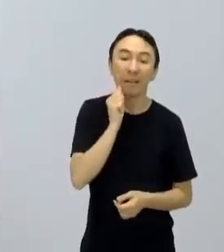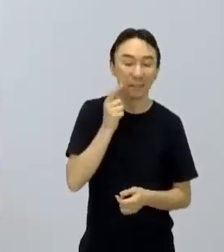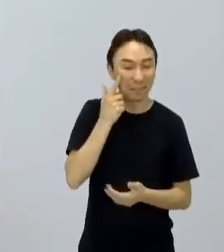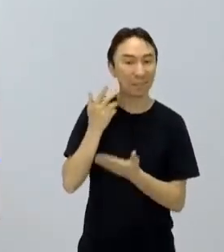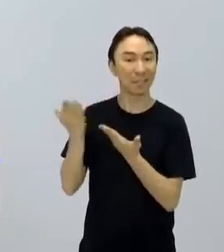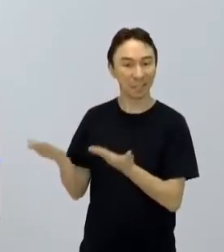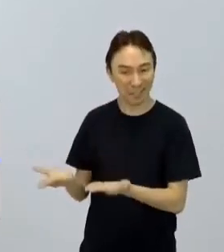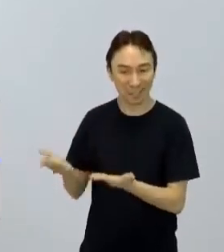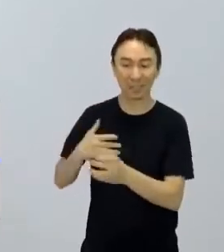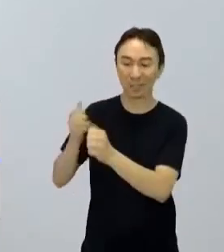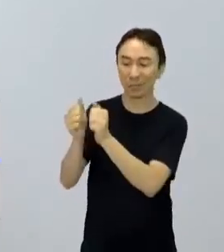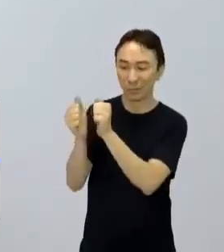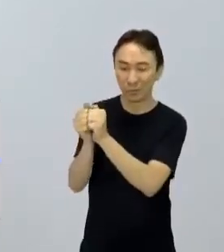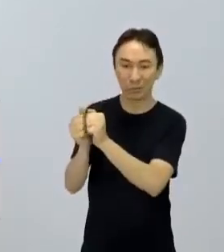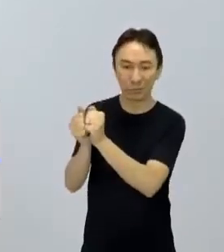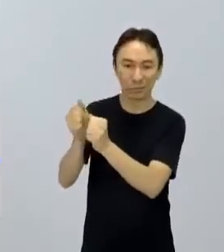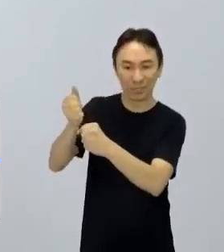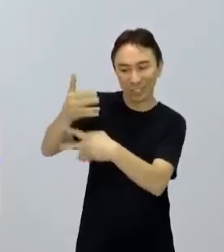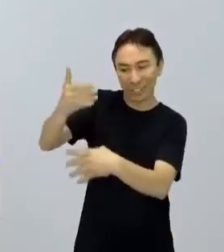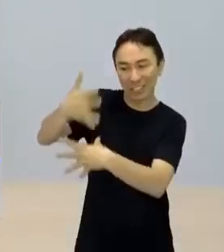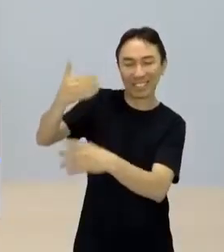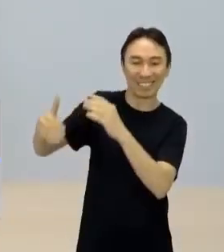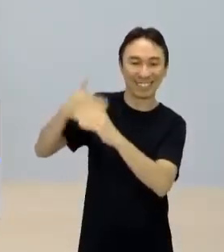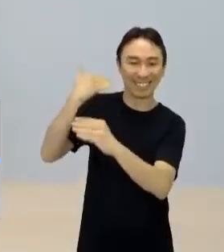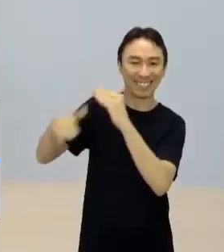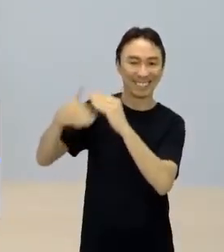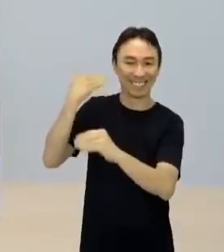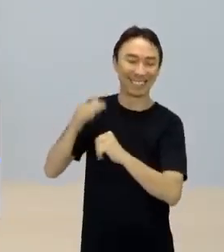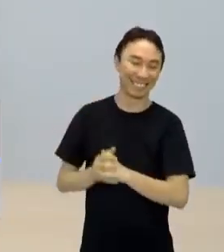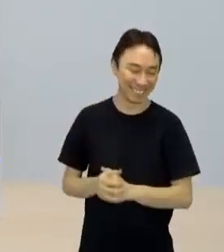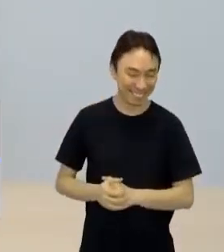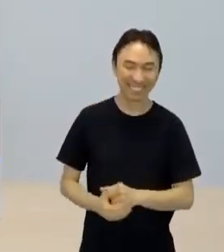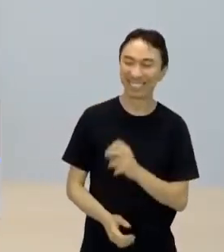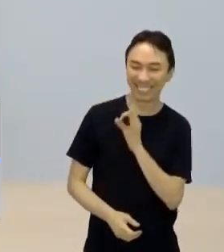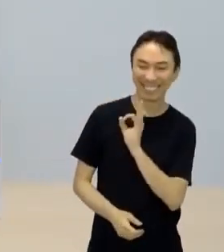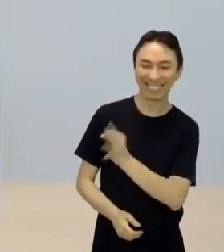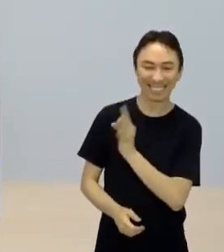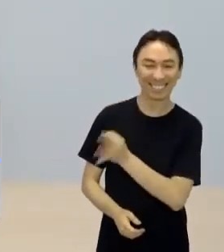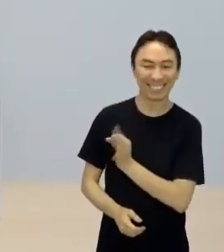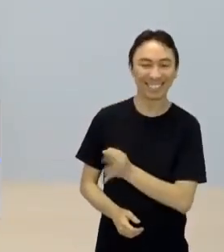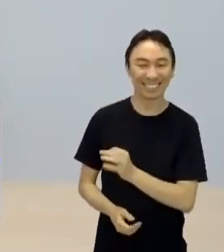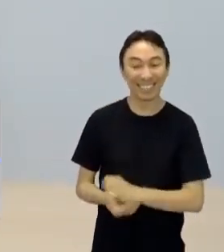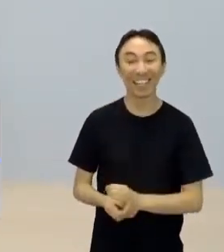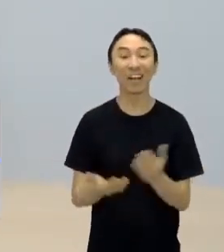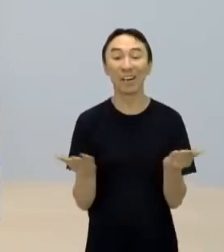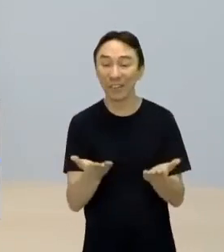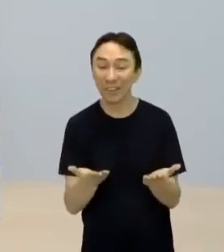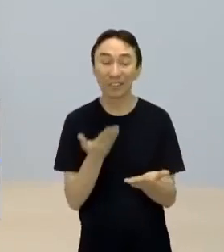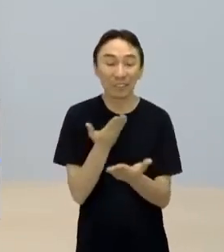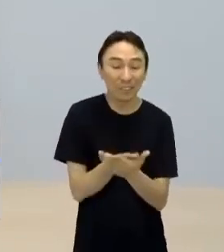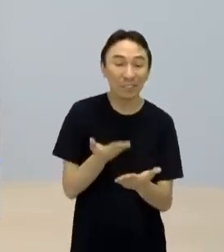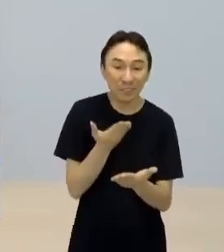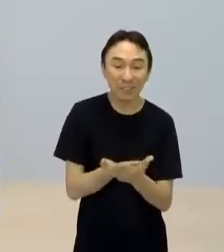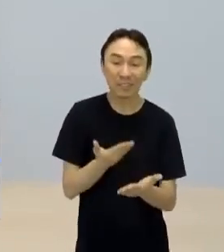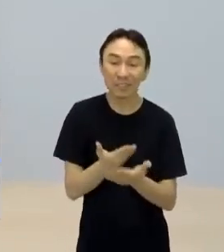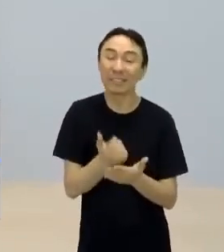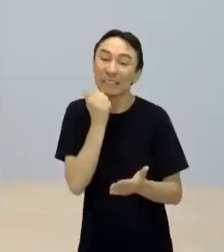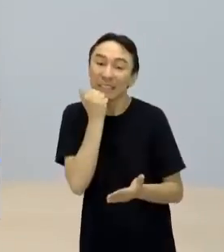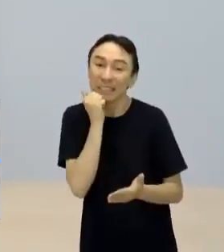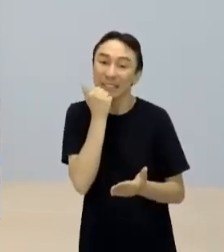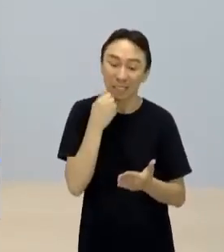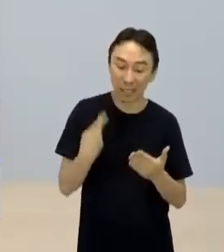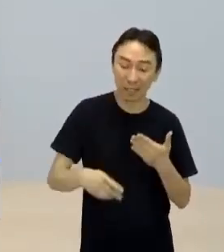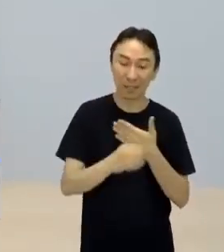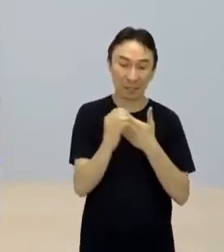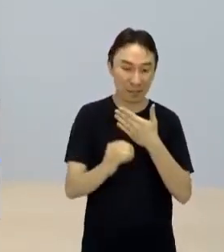com vocês no chat. É isso aí, Joel. Tá rolando mais uma aula de ciências aqui diretamente pelo Centro de Mídias ao